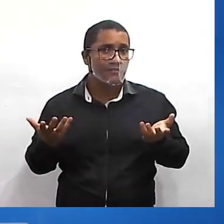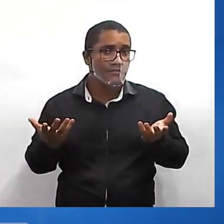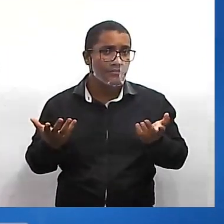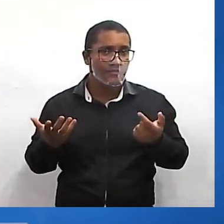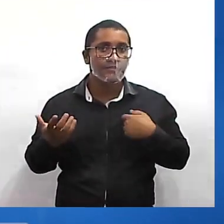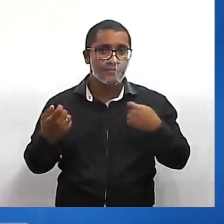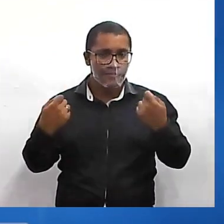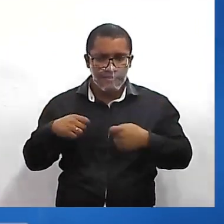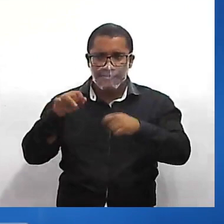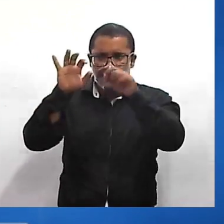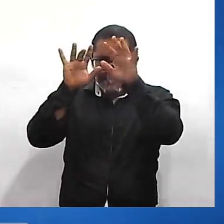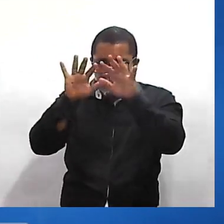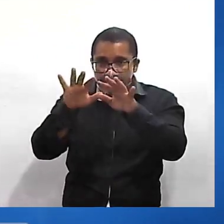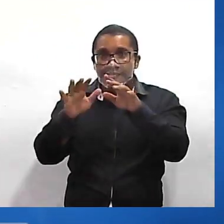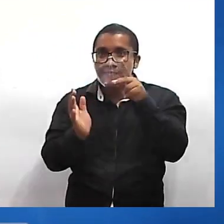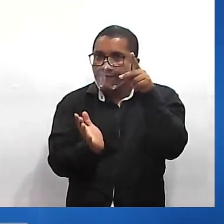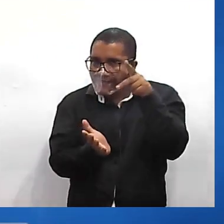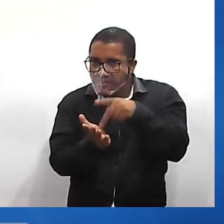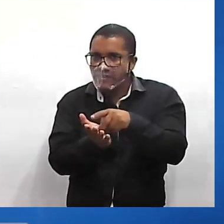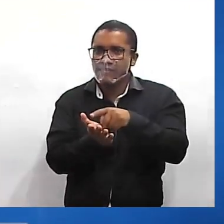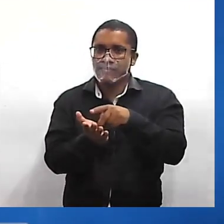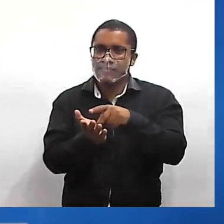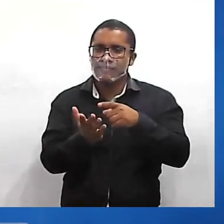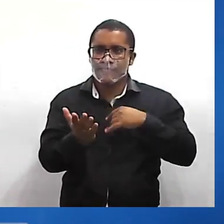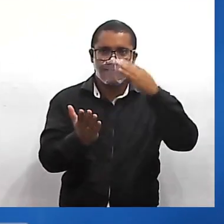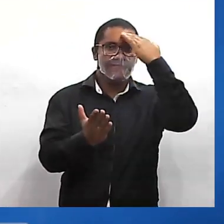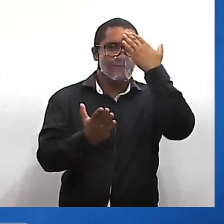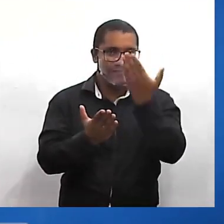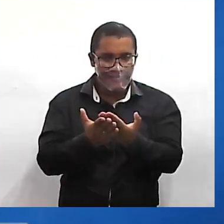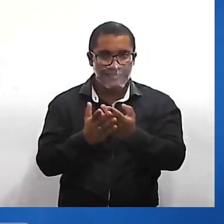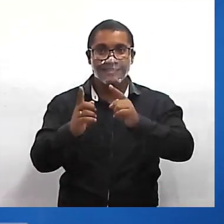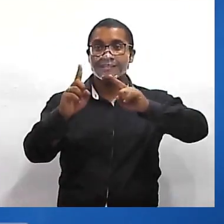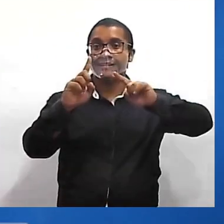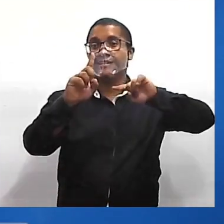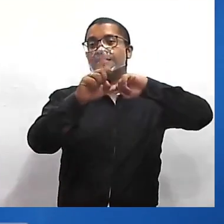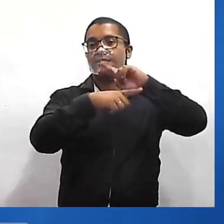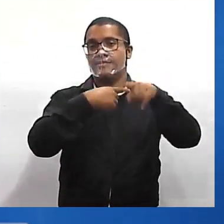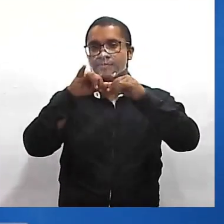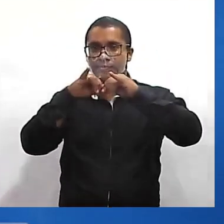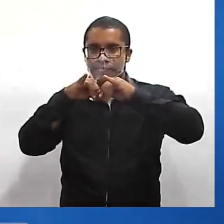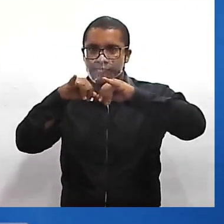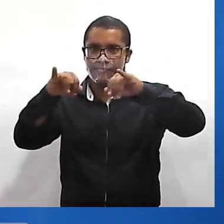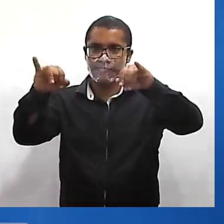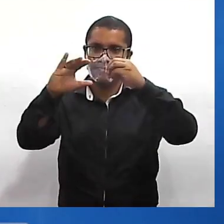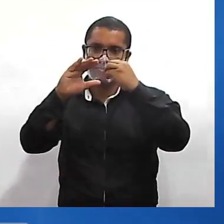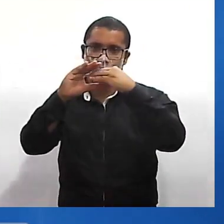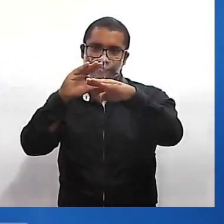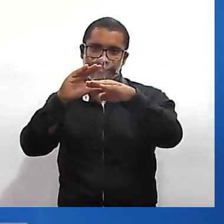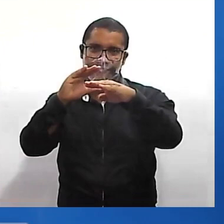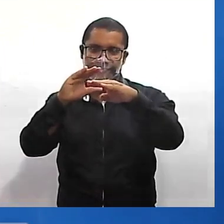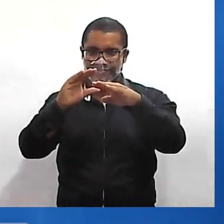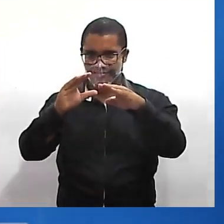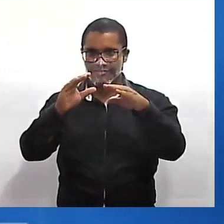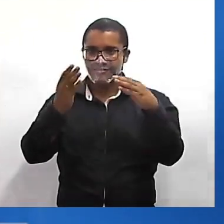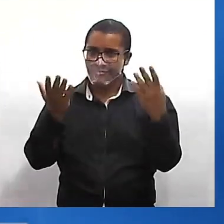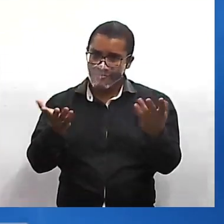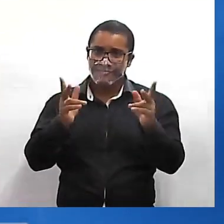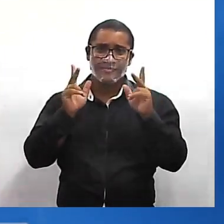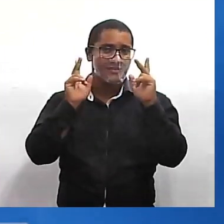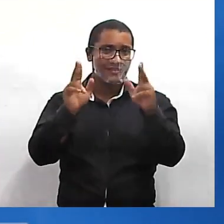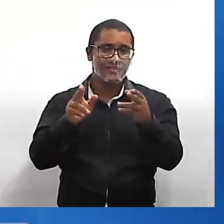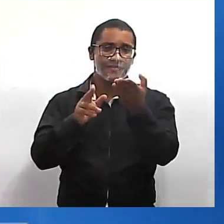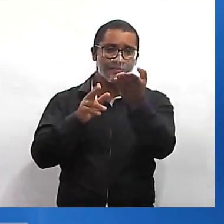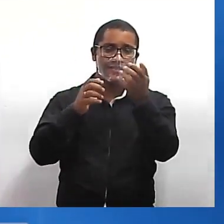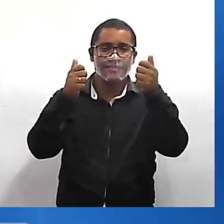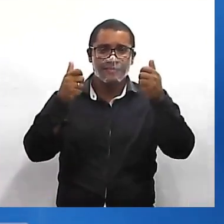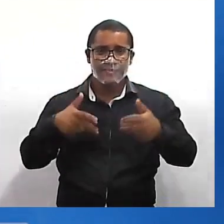para fontes fidedignas para que eu possa depois passar a informação para frente. Mesma coisa como você trouxe o